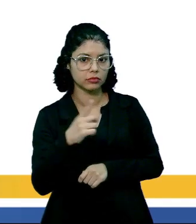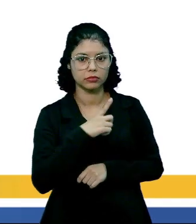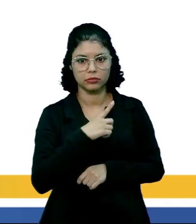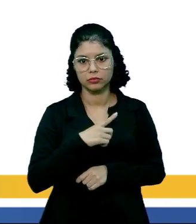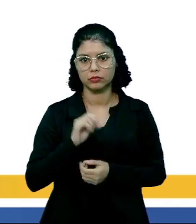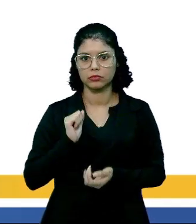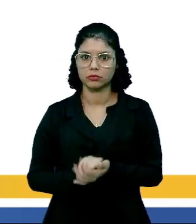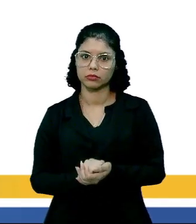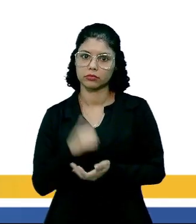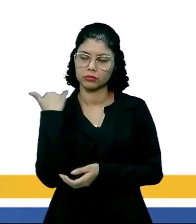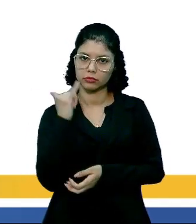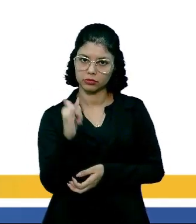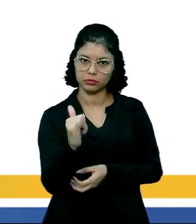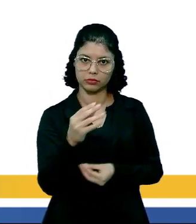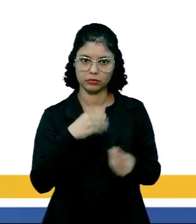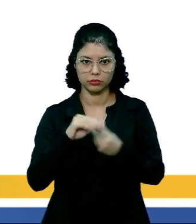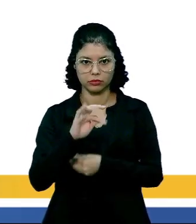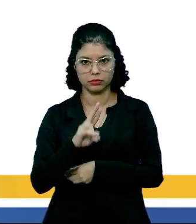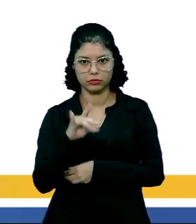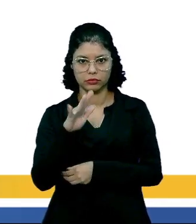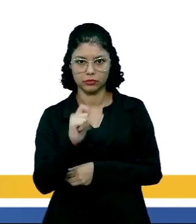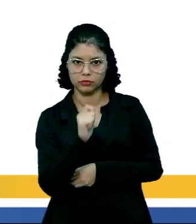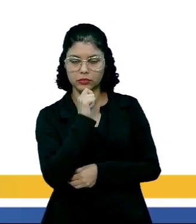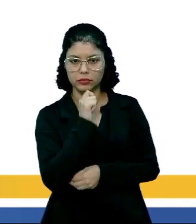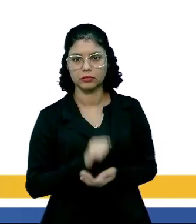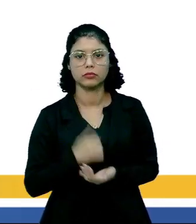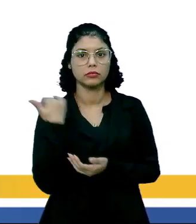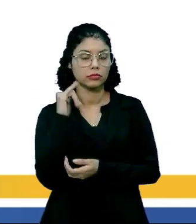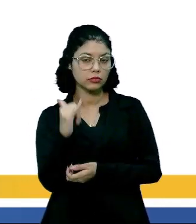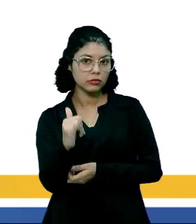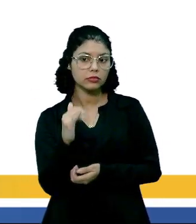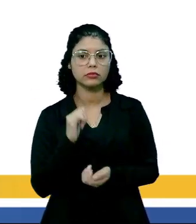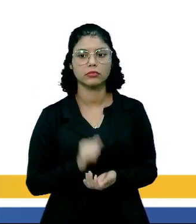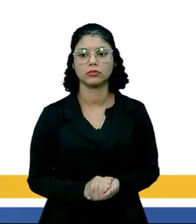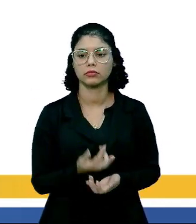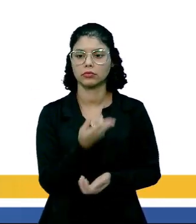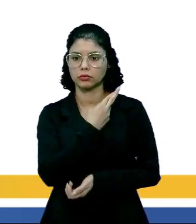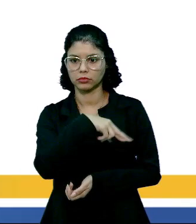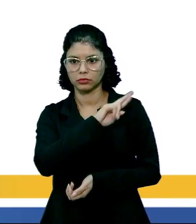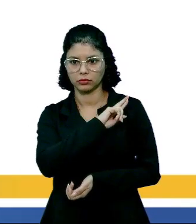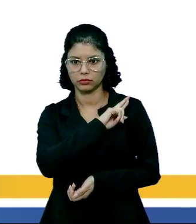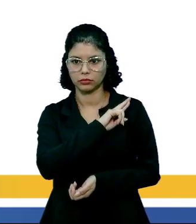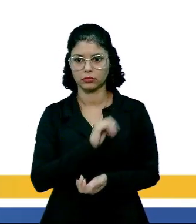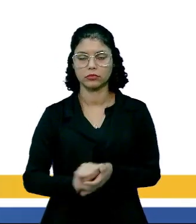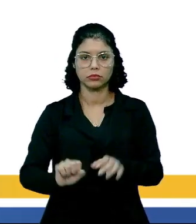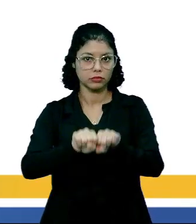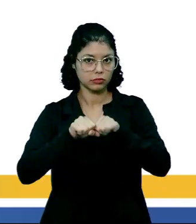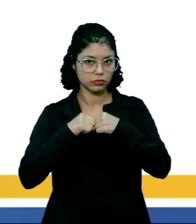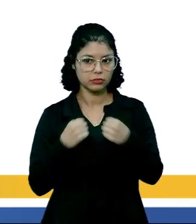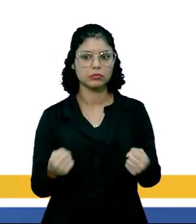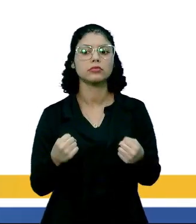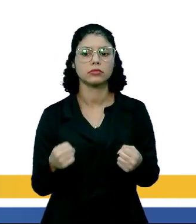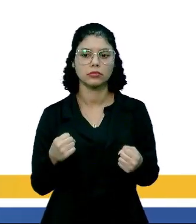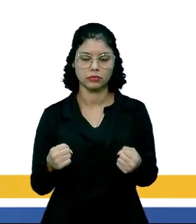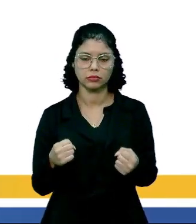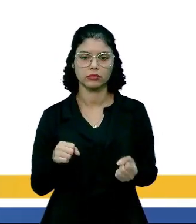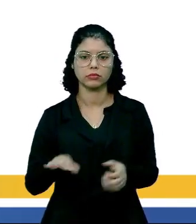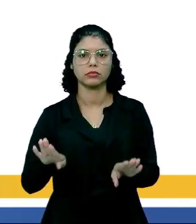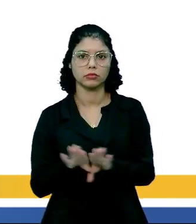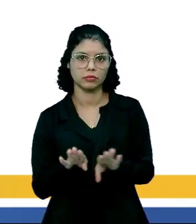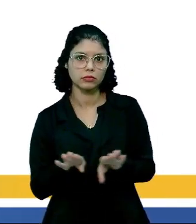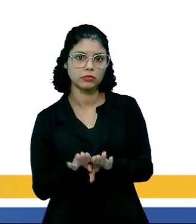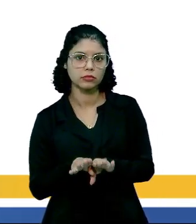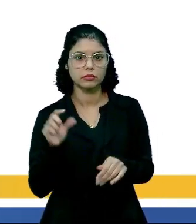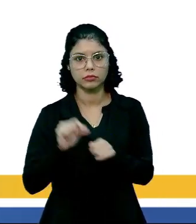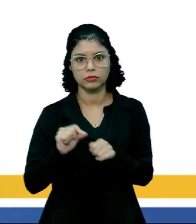tenhamos a energia de ativação Então essa energia ela é responsável porque quebrar a ligação dos reagentes